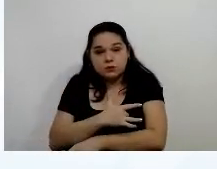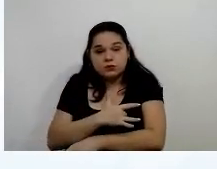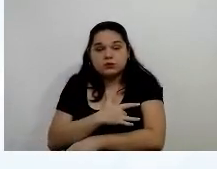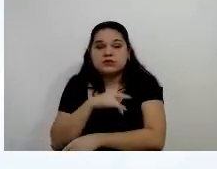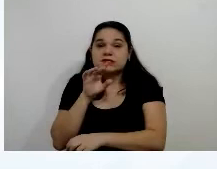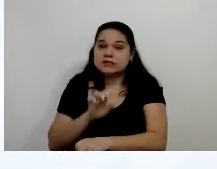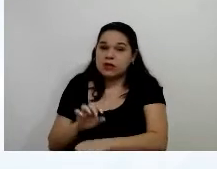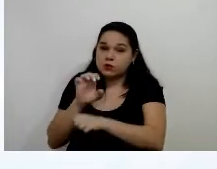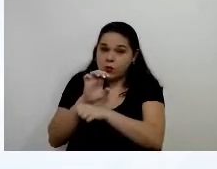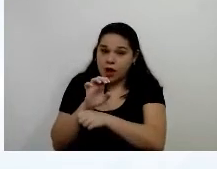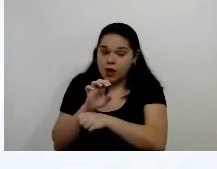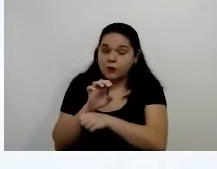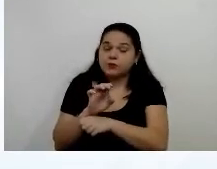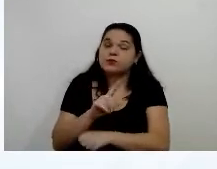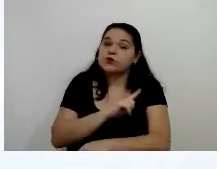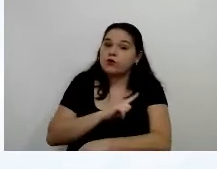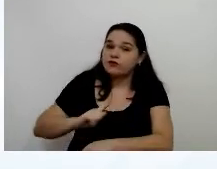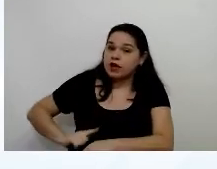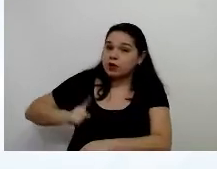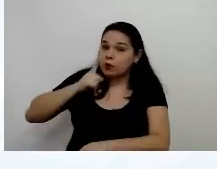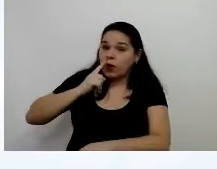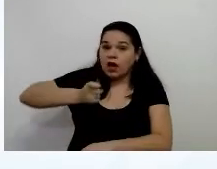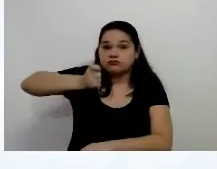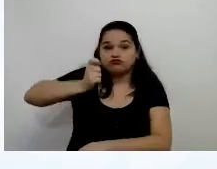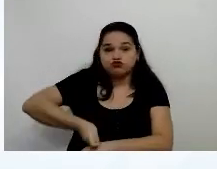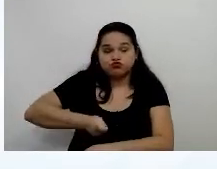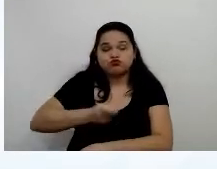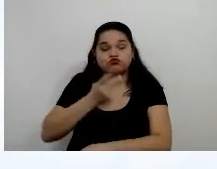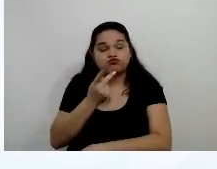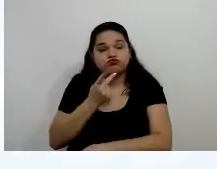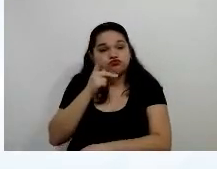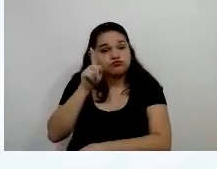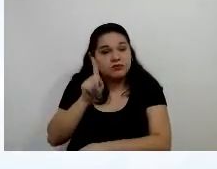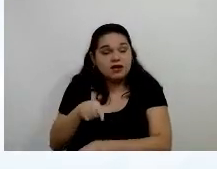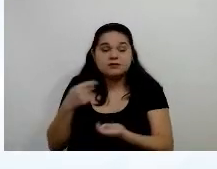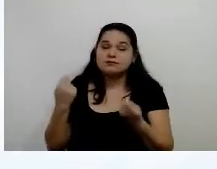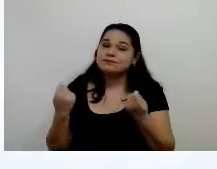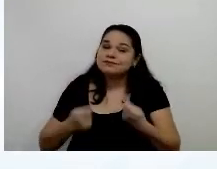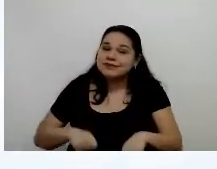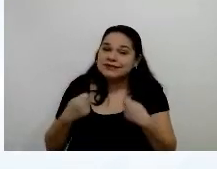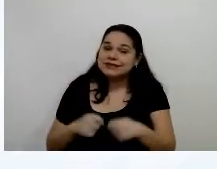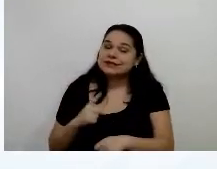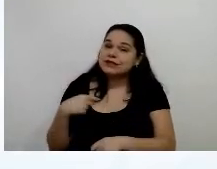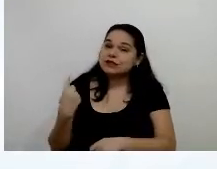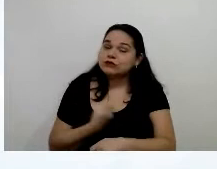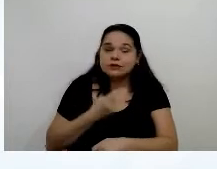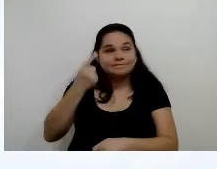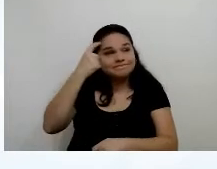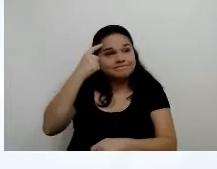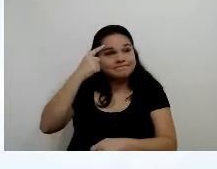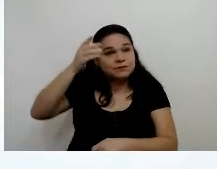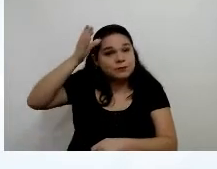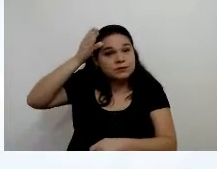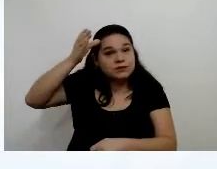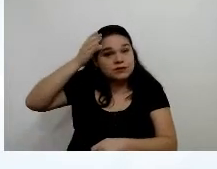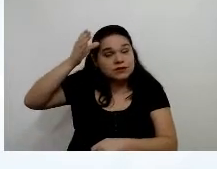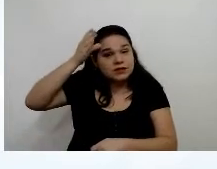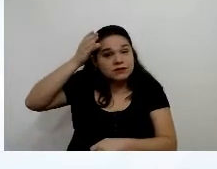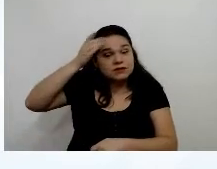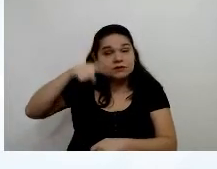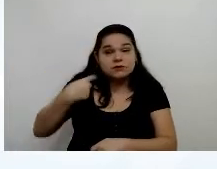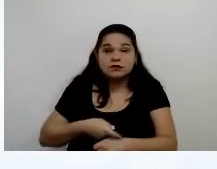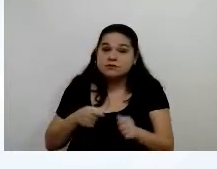estadual, para o governador Ratinho, de que é preciso a gente colocar na cabeça que nós vamos ter que